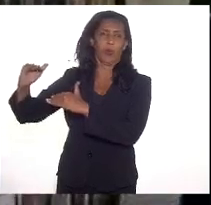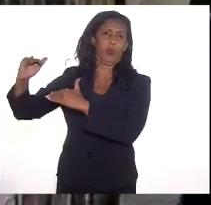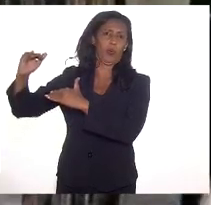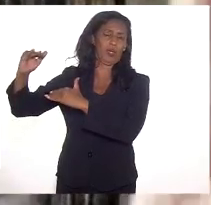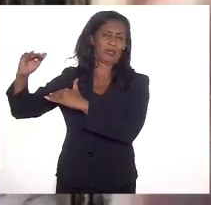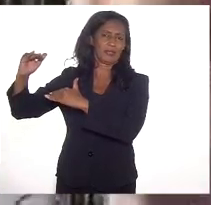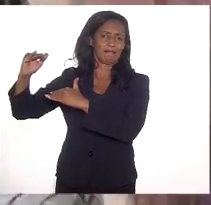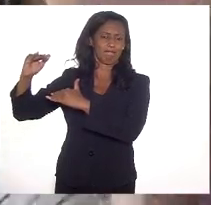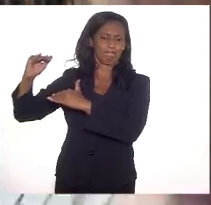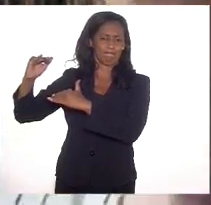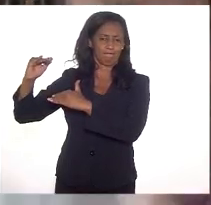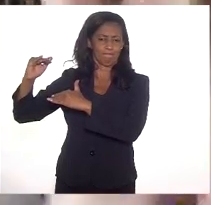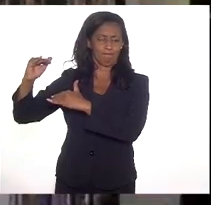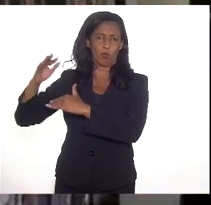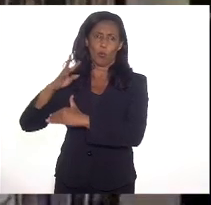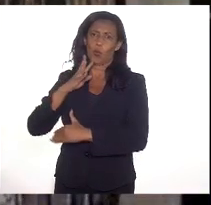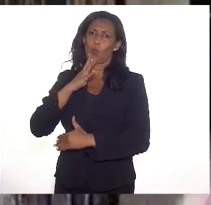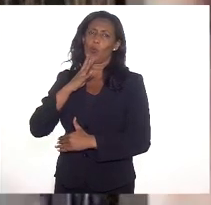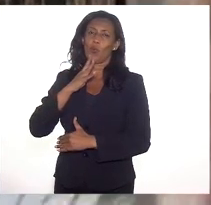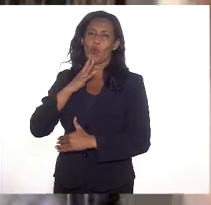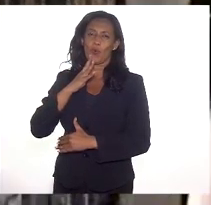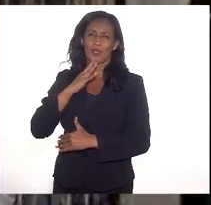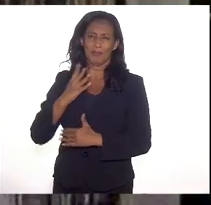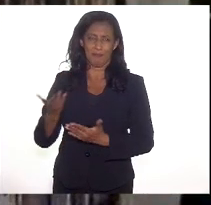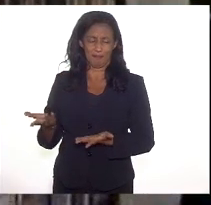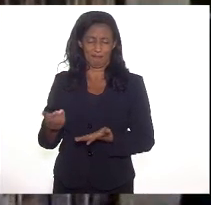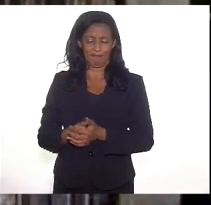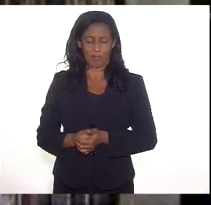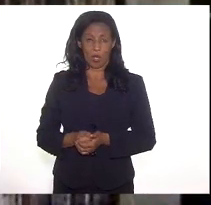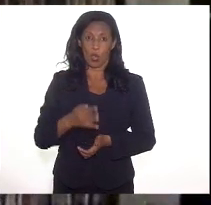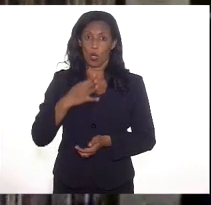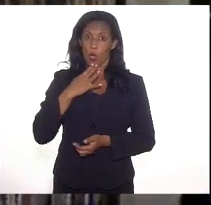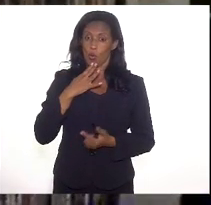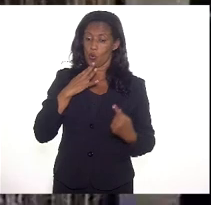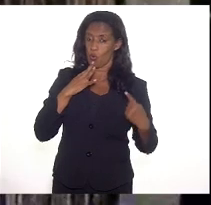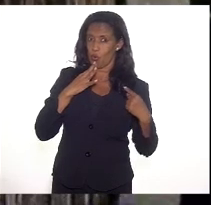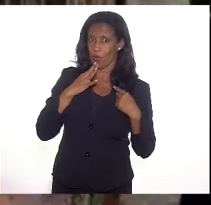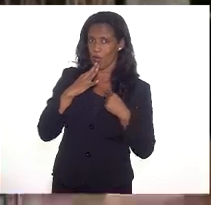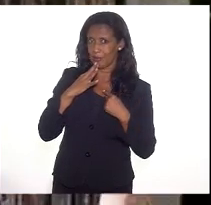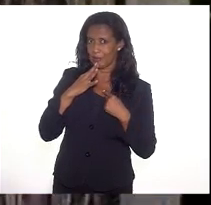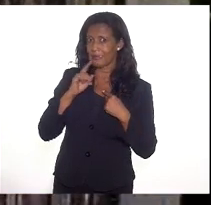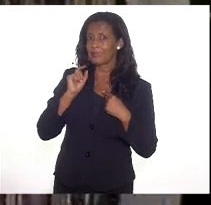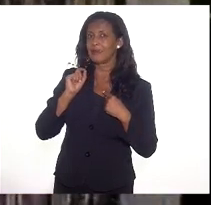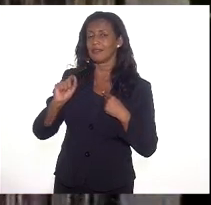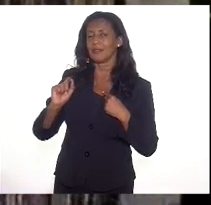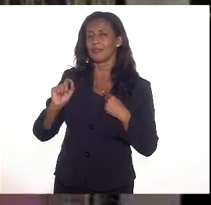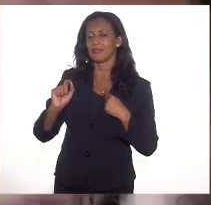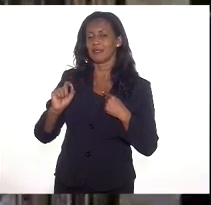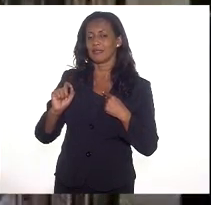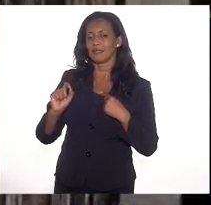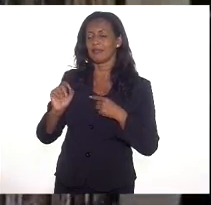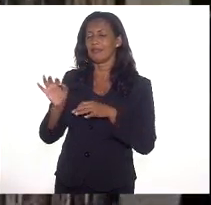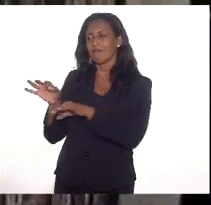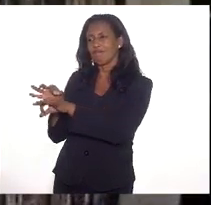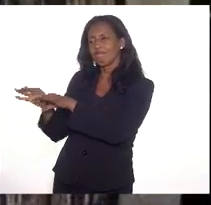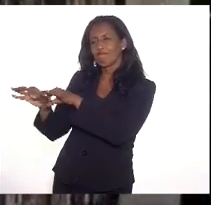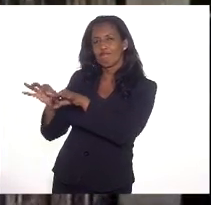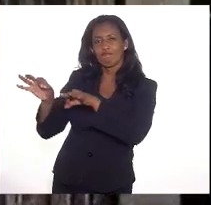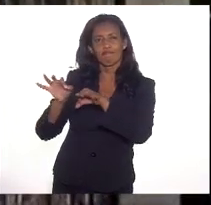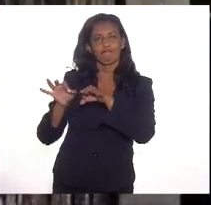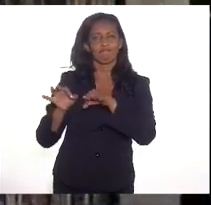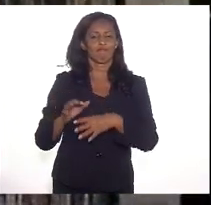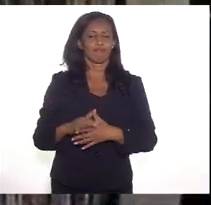exatamente o conhecimento. Conhecimento este é construído, elaborado